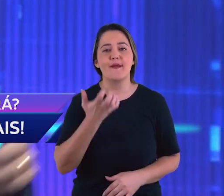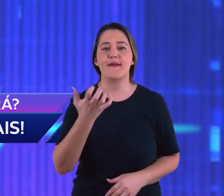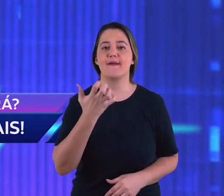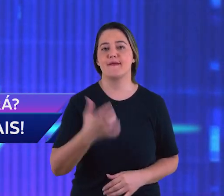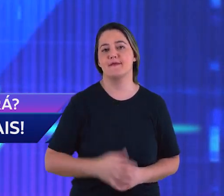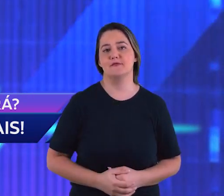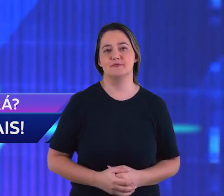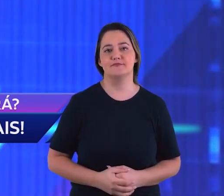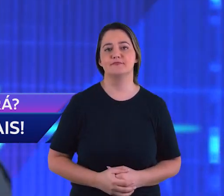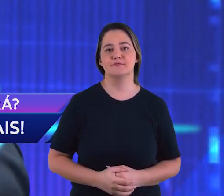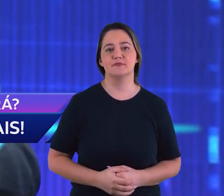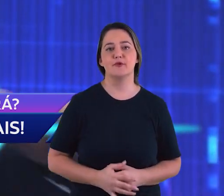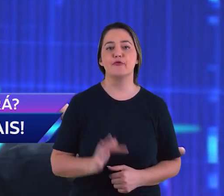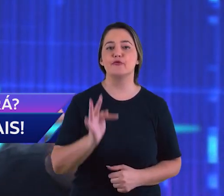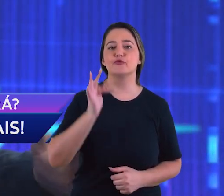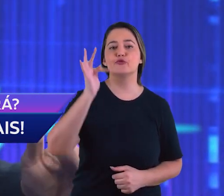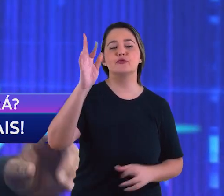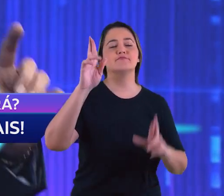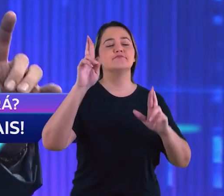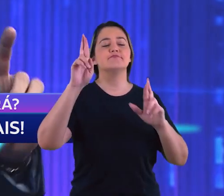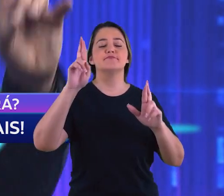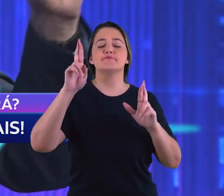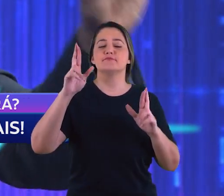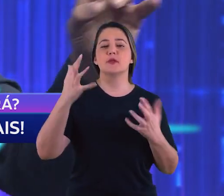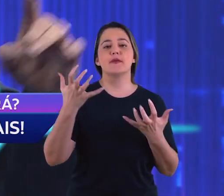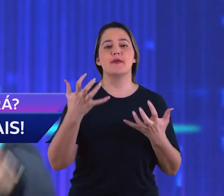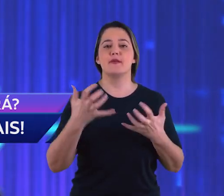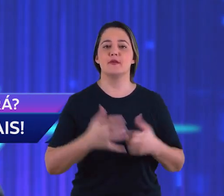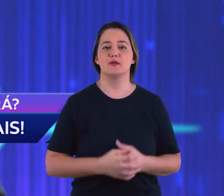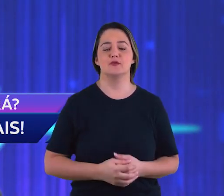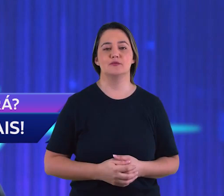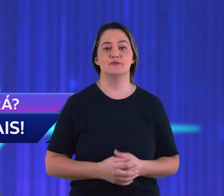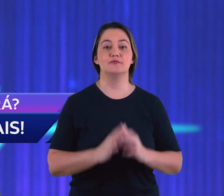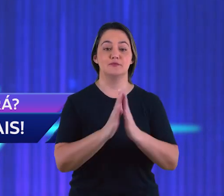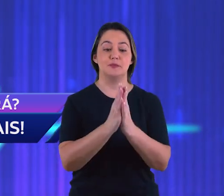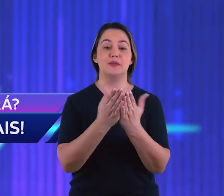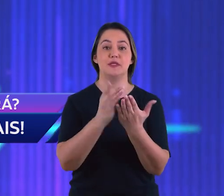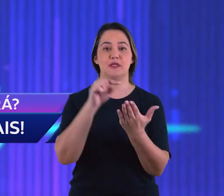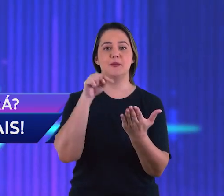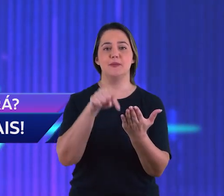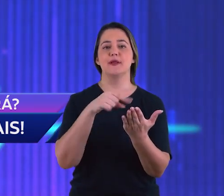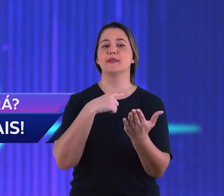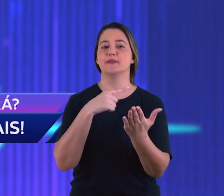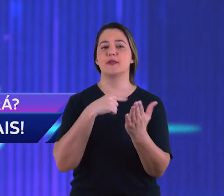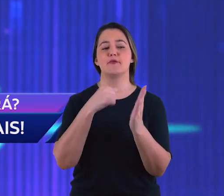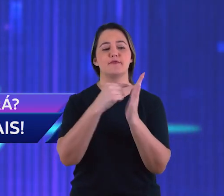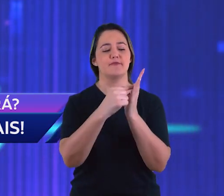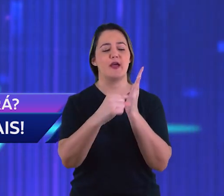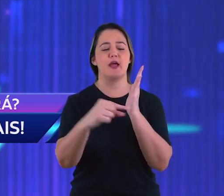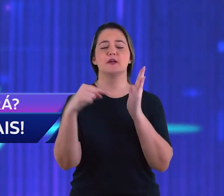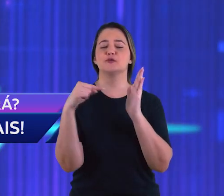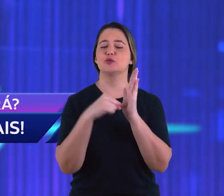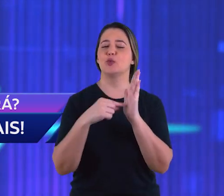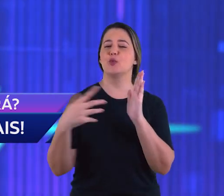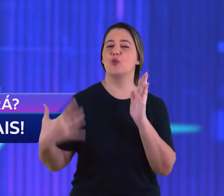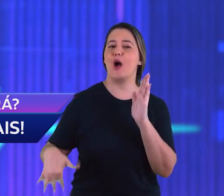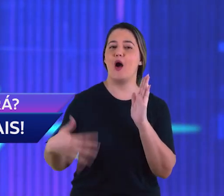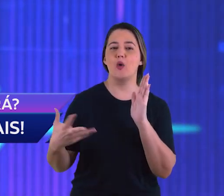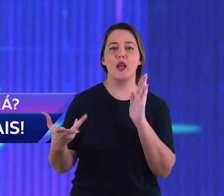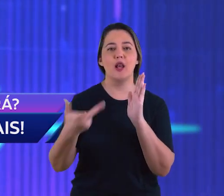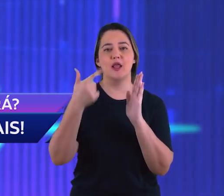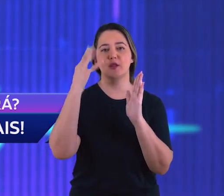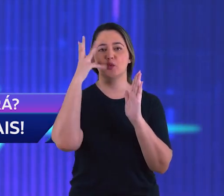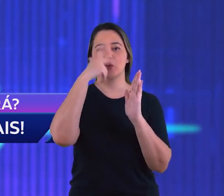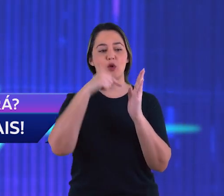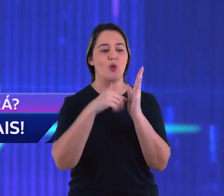caixões, sepulturas, onde tudo isso será apenas lembrança do passado. E a Bíblia tem um verso. Sabe aqueles